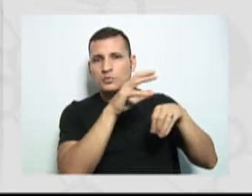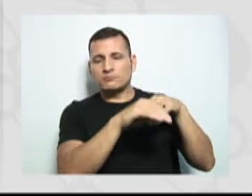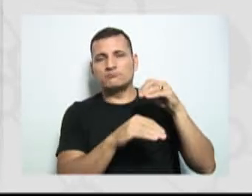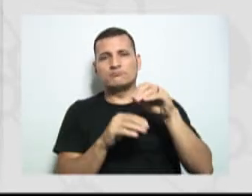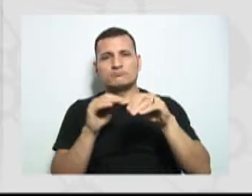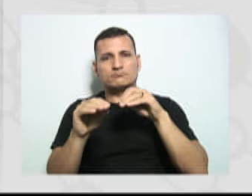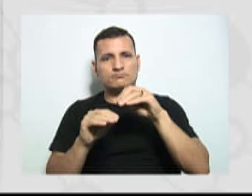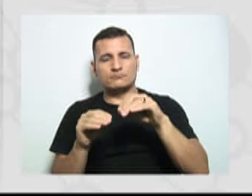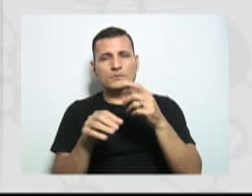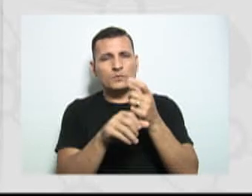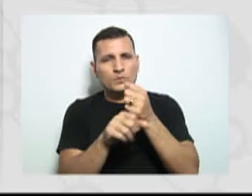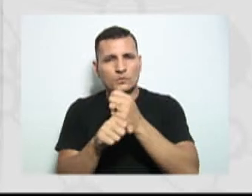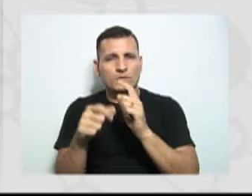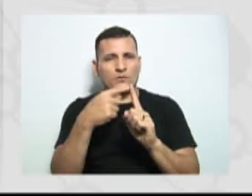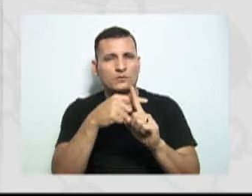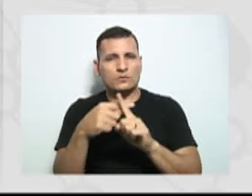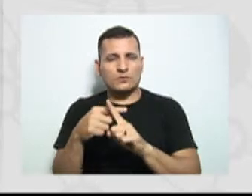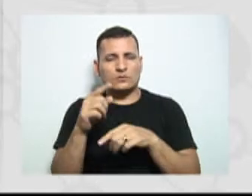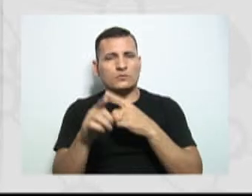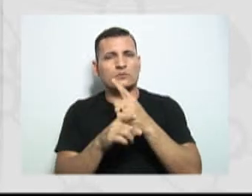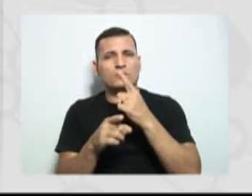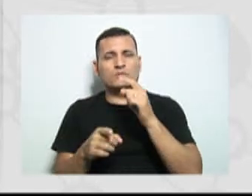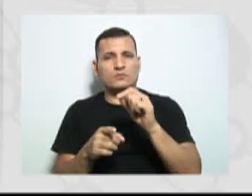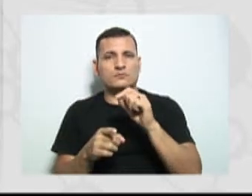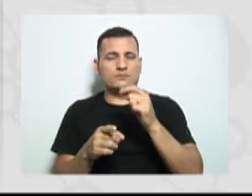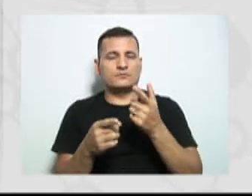e as despesas, nós vamos ter o quê? R$